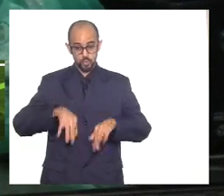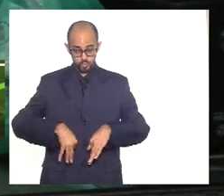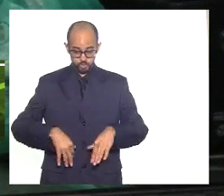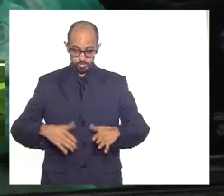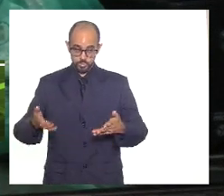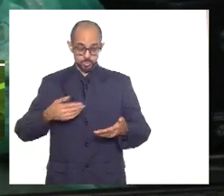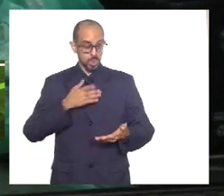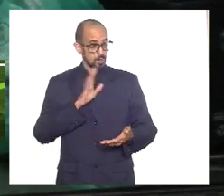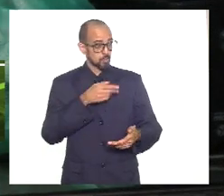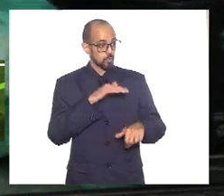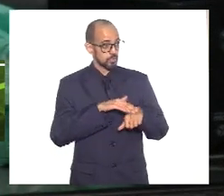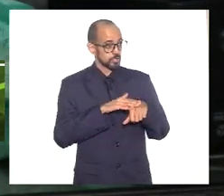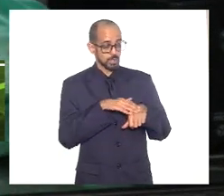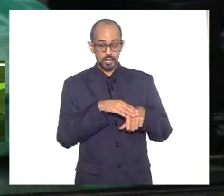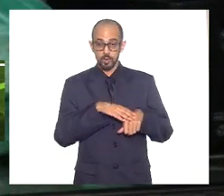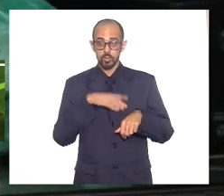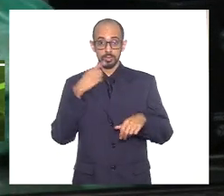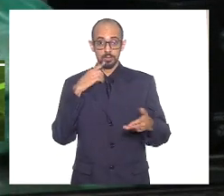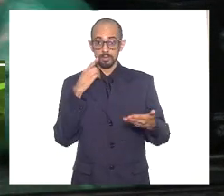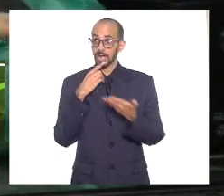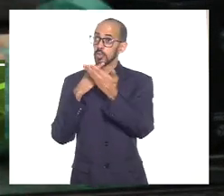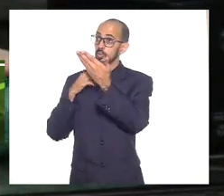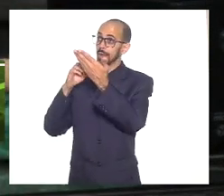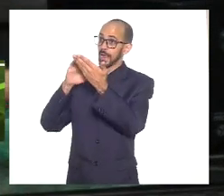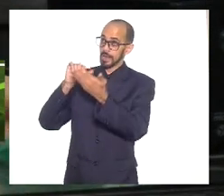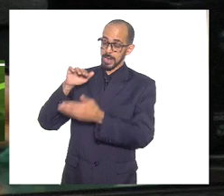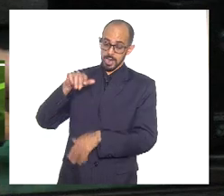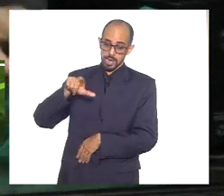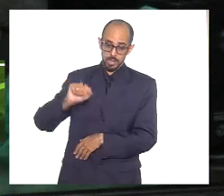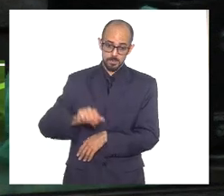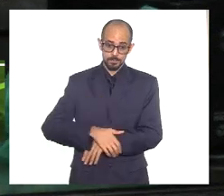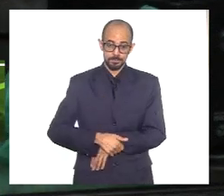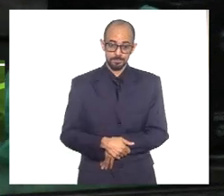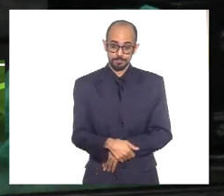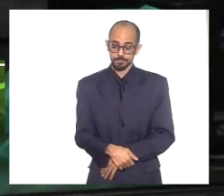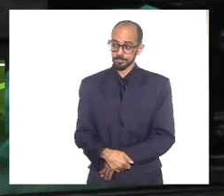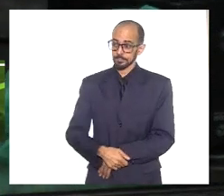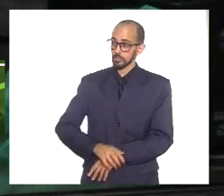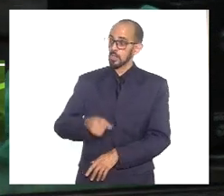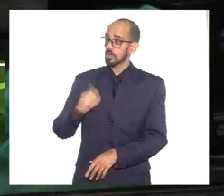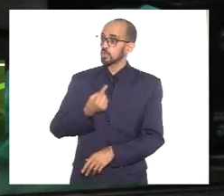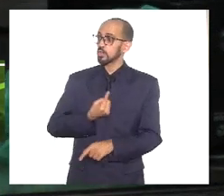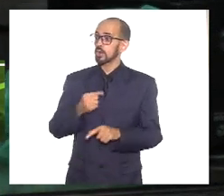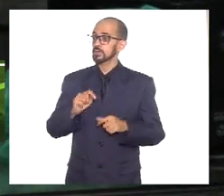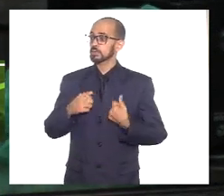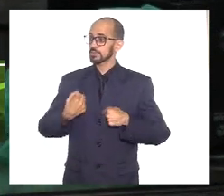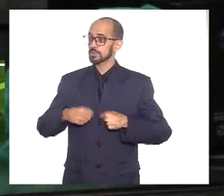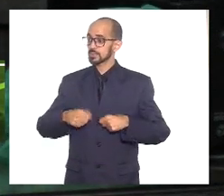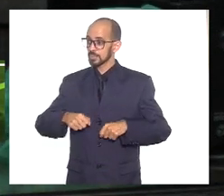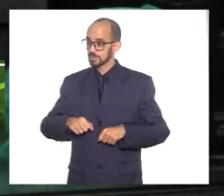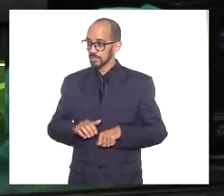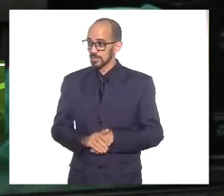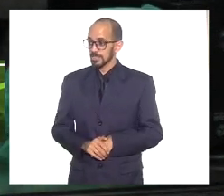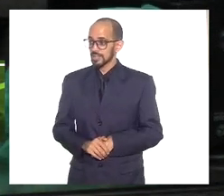deputado Márcio Canella, que a gente tem que